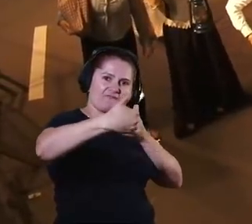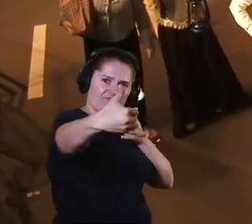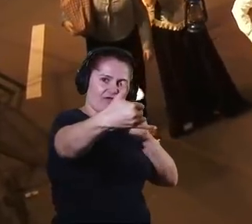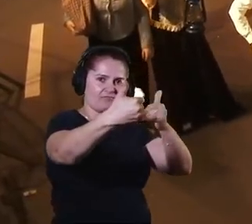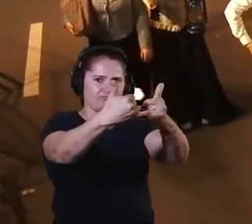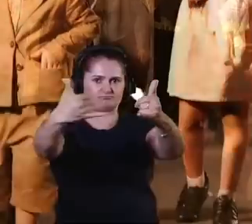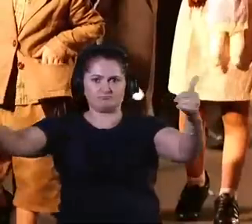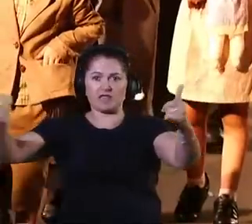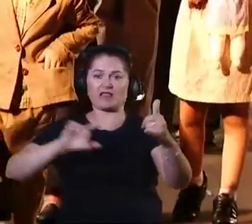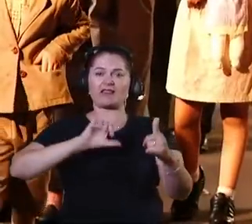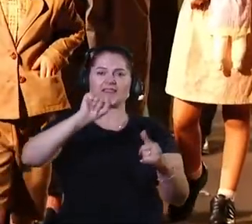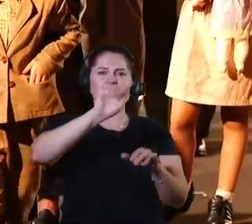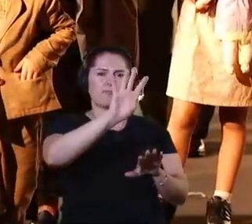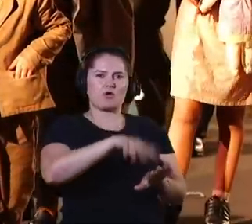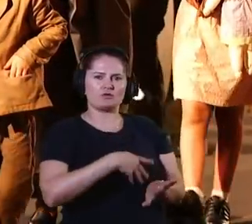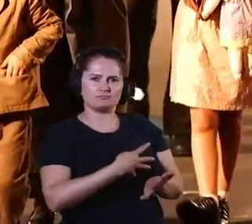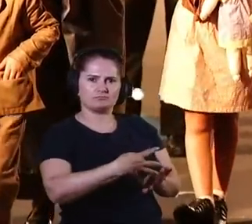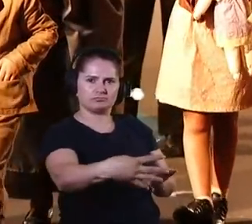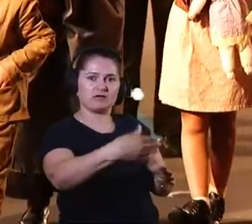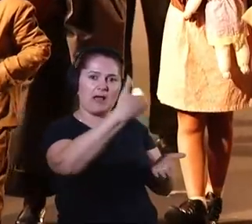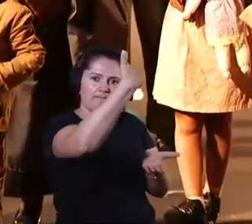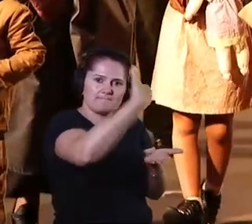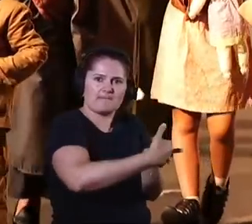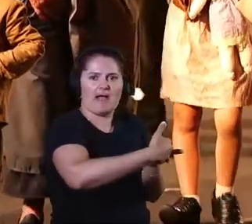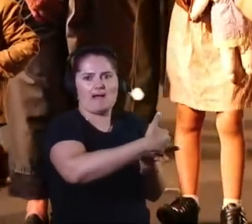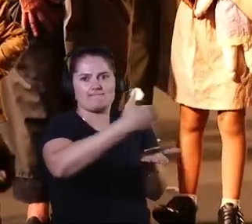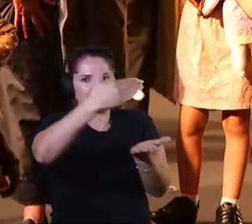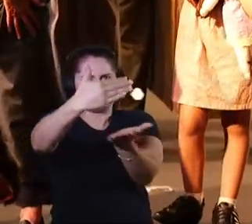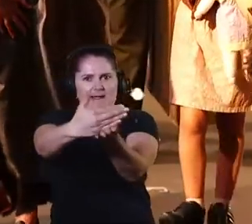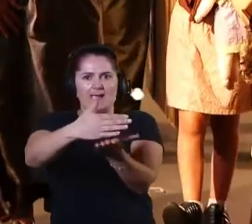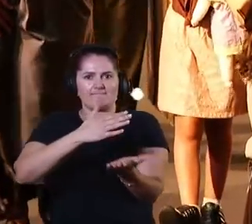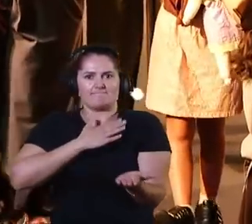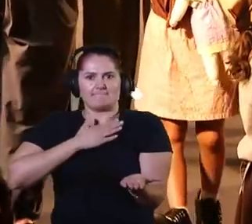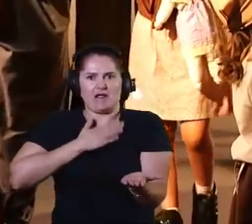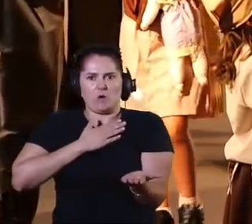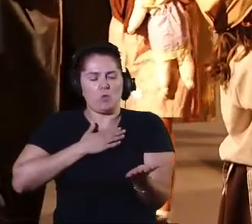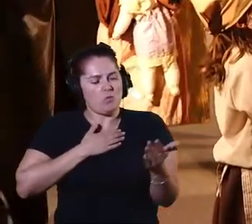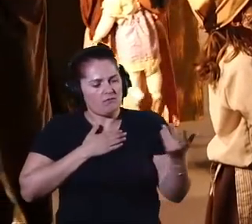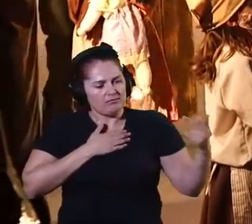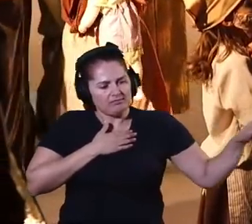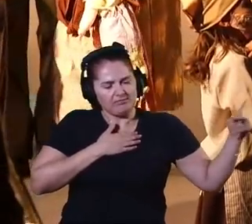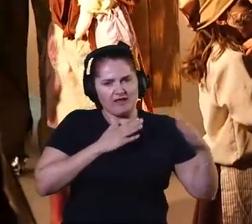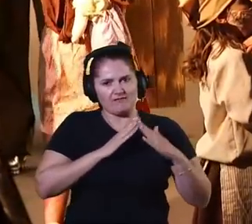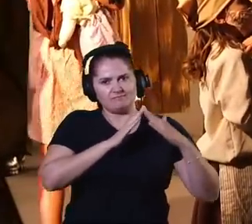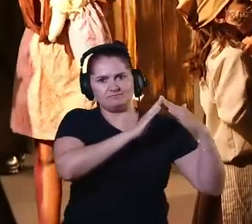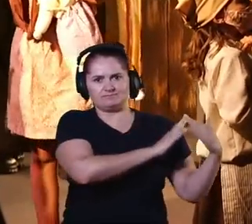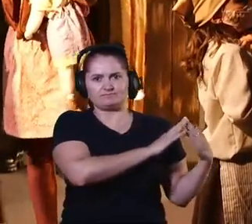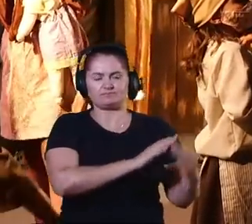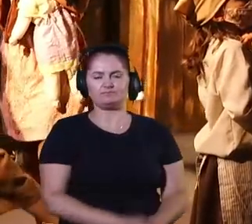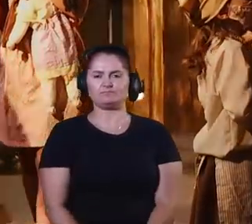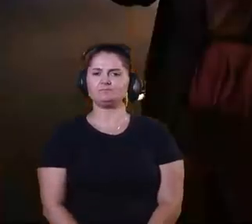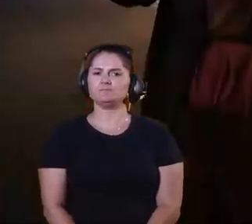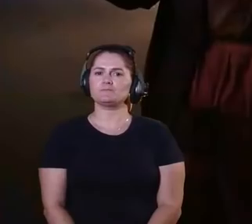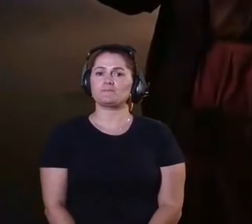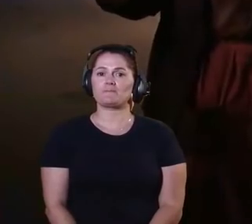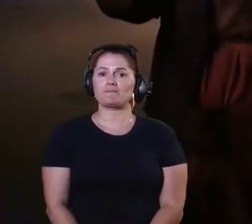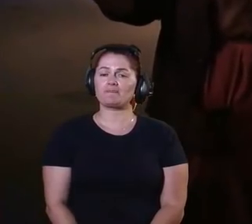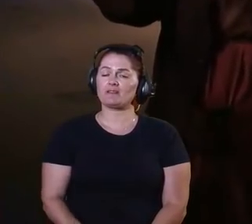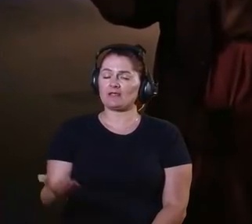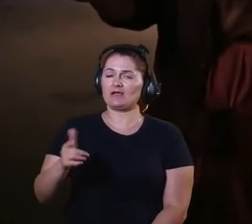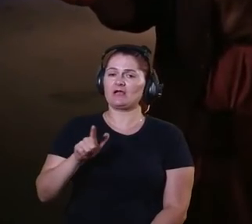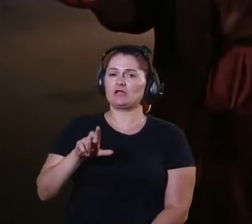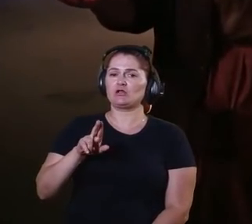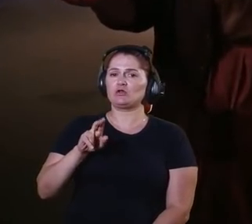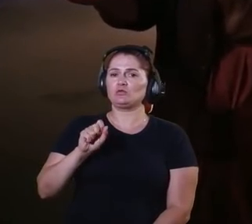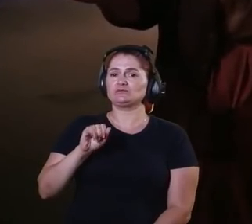fazia a cerca, né, para dividir a sua propriedade. Vila Seca e Vila... O imigrante, pois não, Luciano? Muito interessante